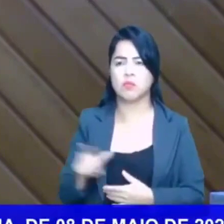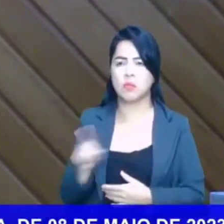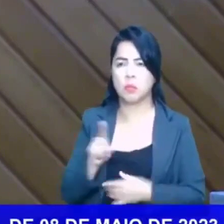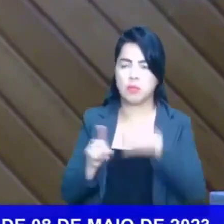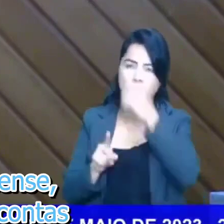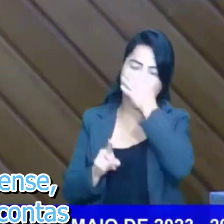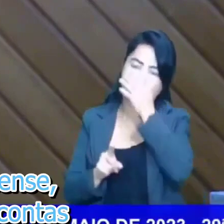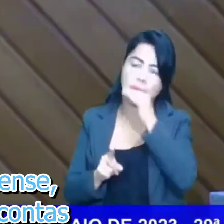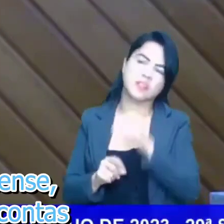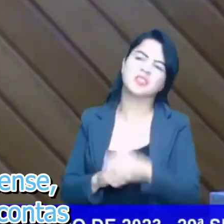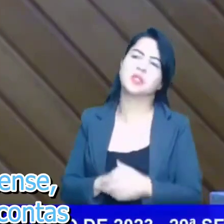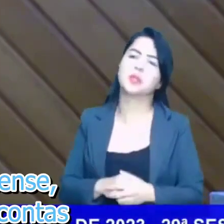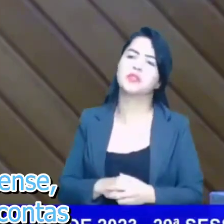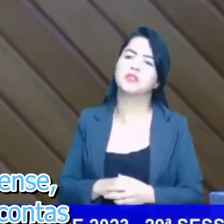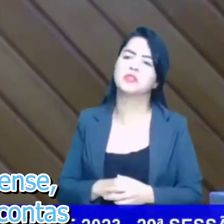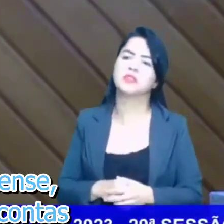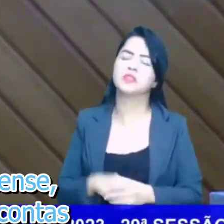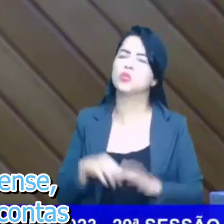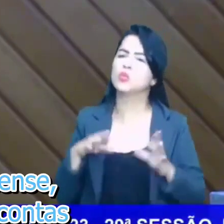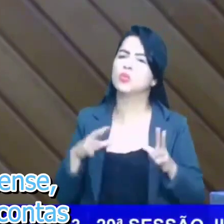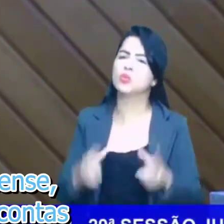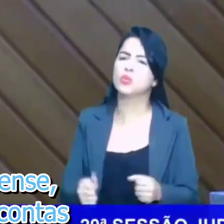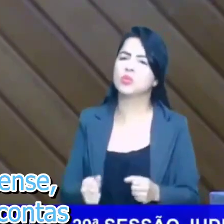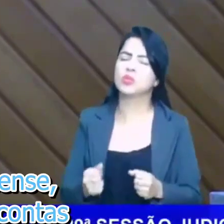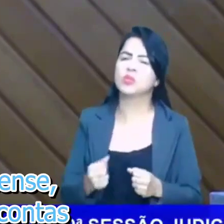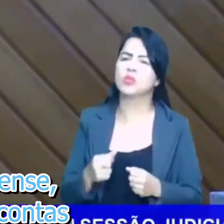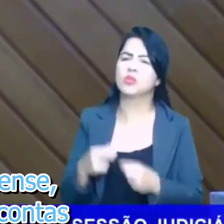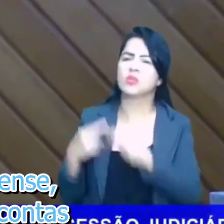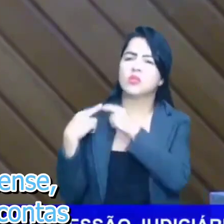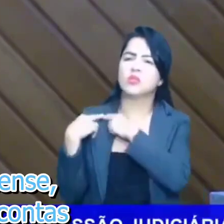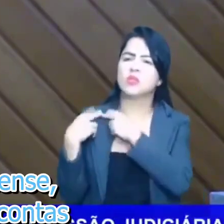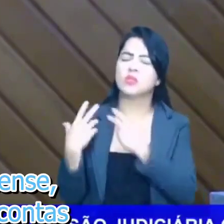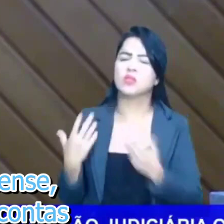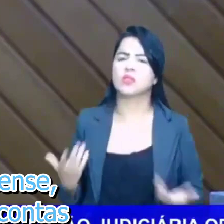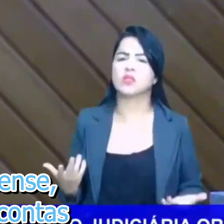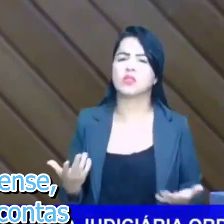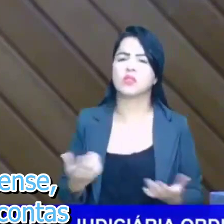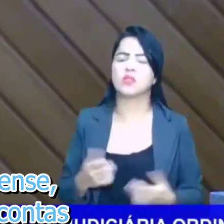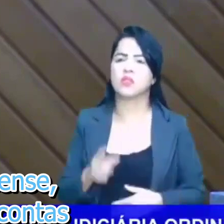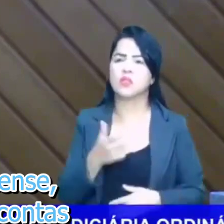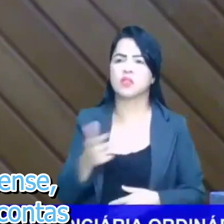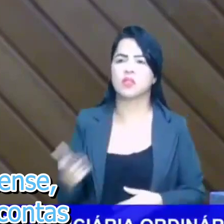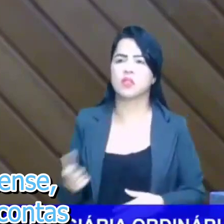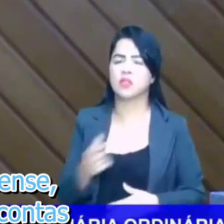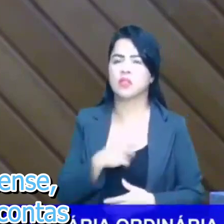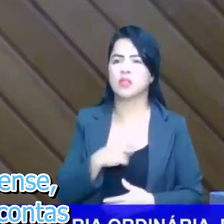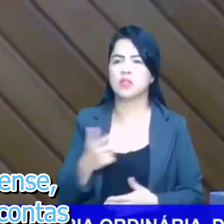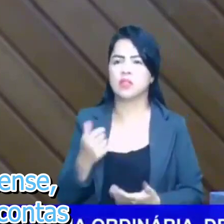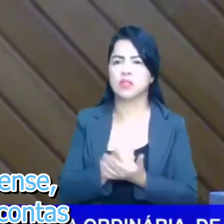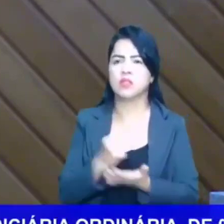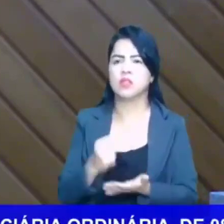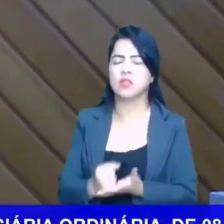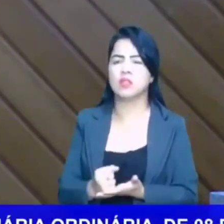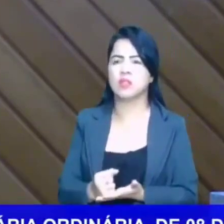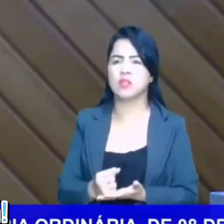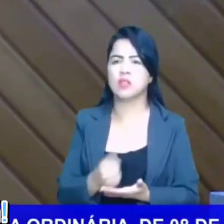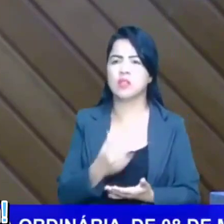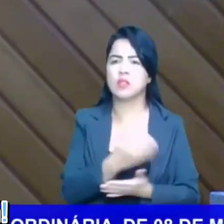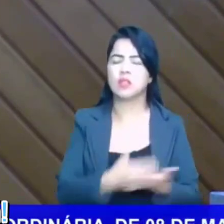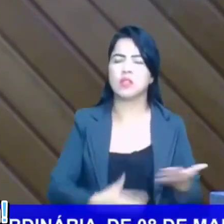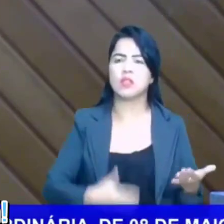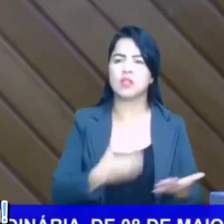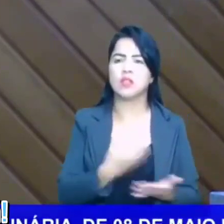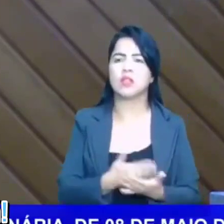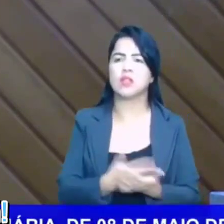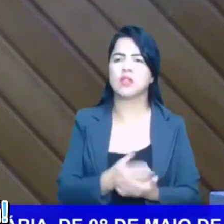alegação, excelências, com todo respeito, uma alegação nonsense. Não, claro que não tem contrato, não está na prestação de contas.